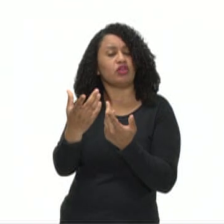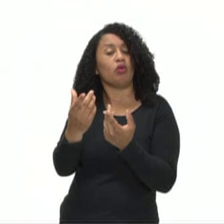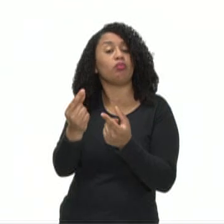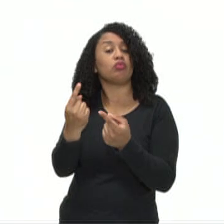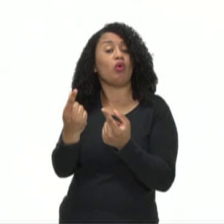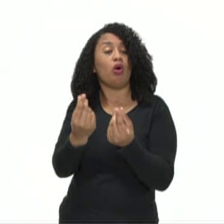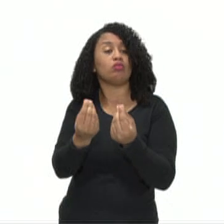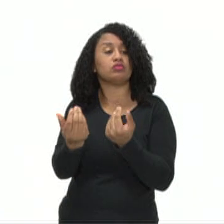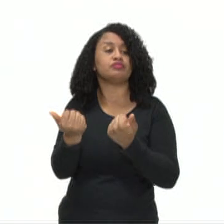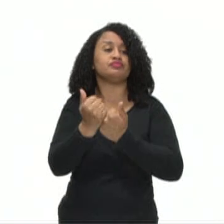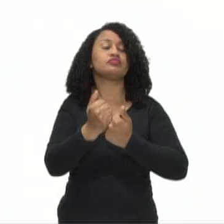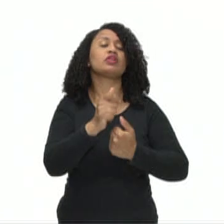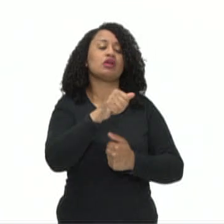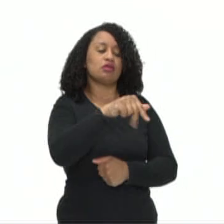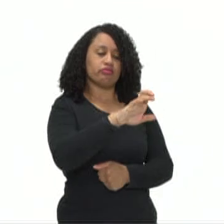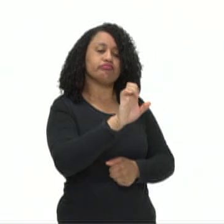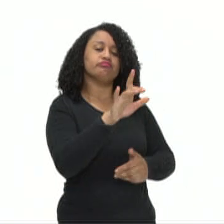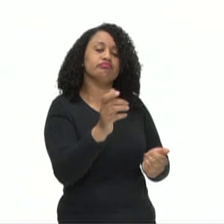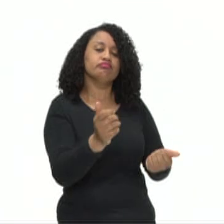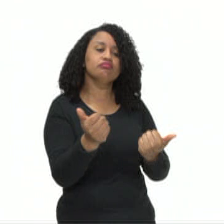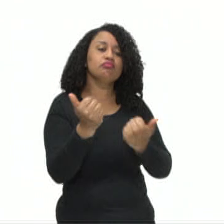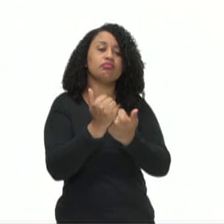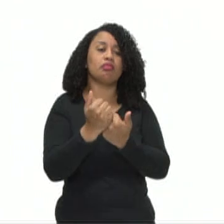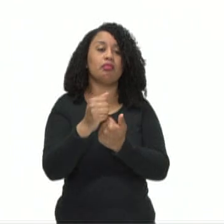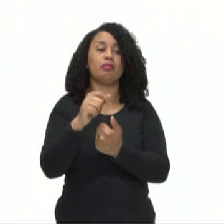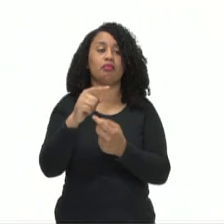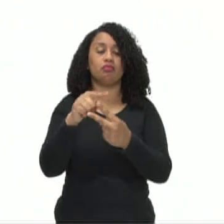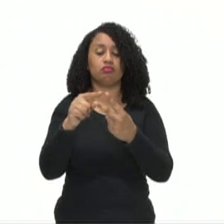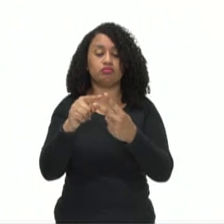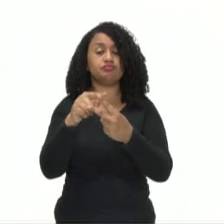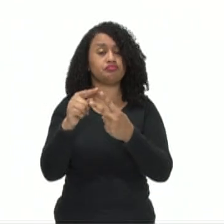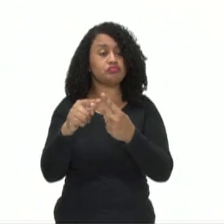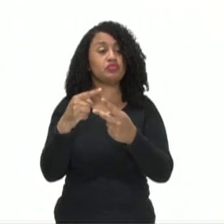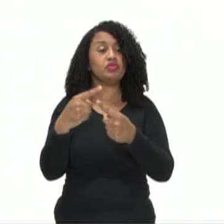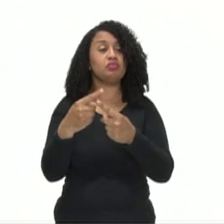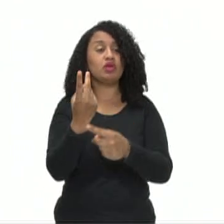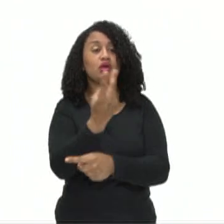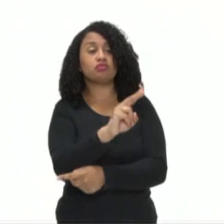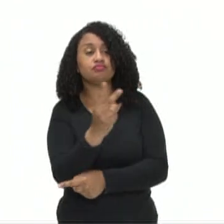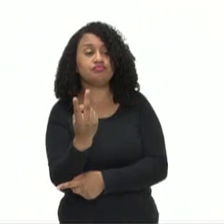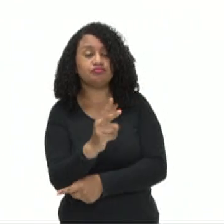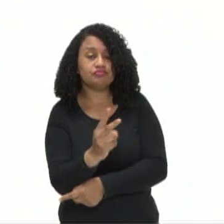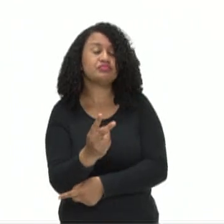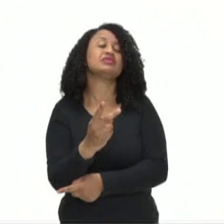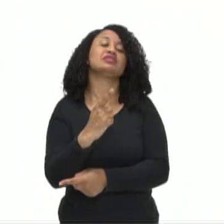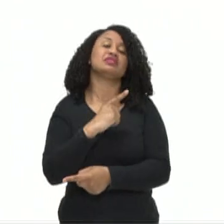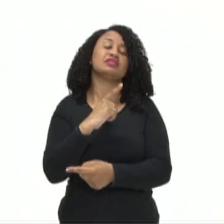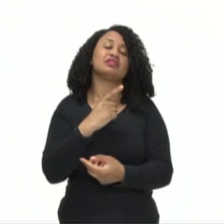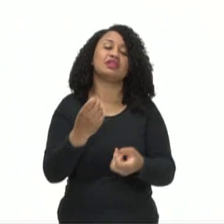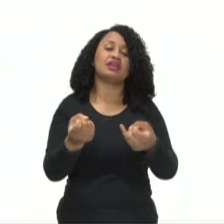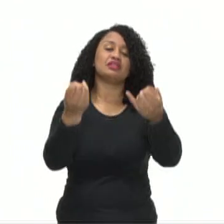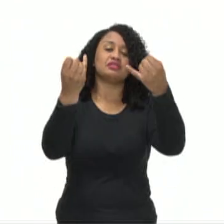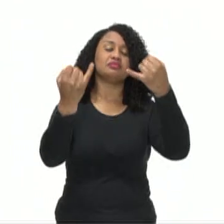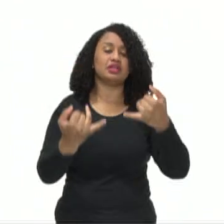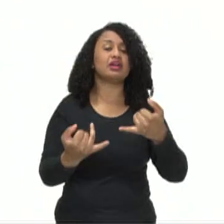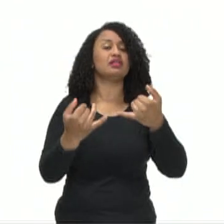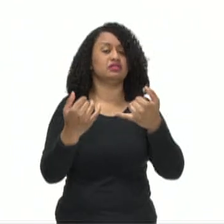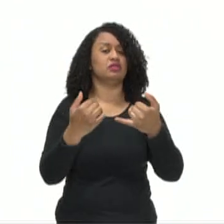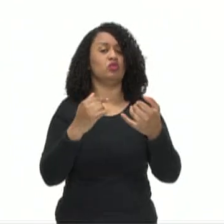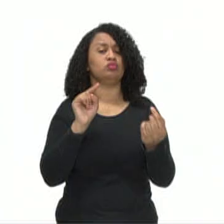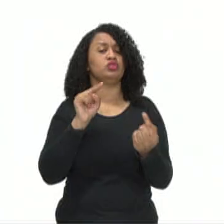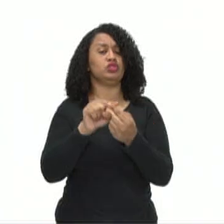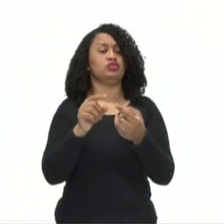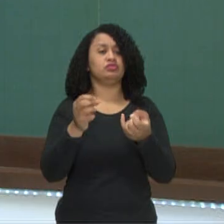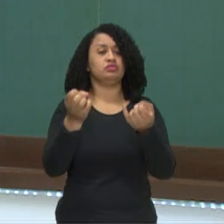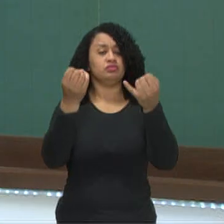que pode ser substituída por porque ou pois pelo fato de ambas apresentarem a ideia de